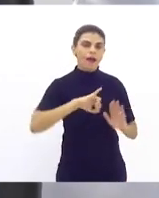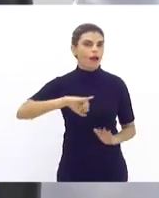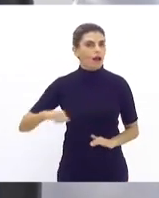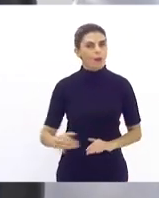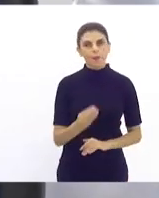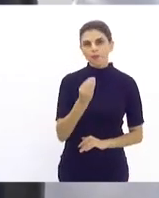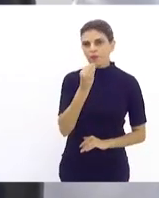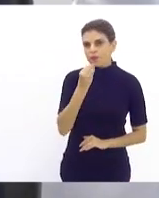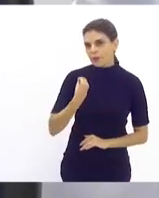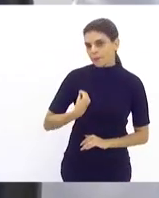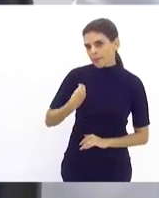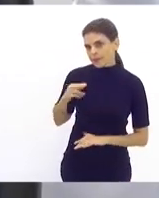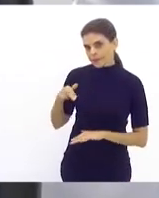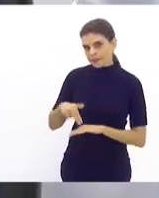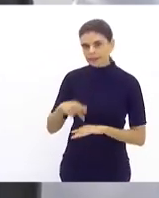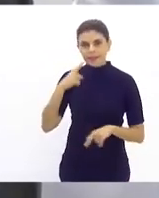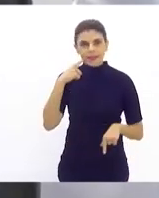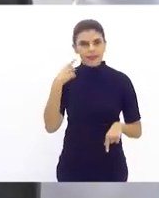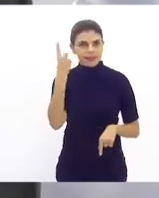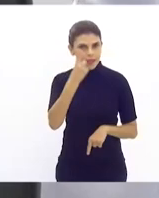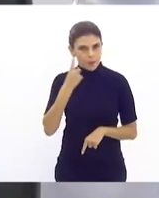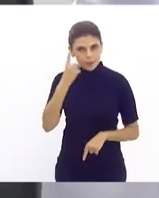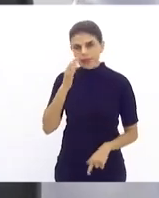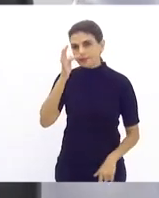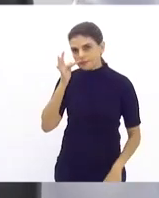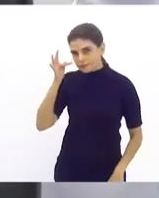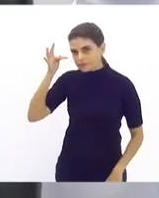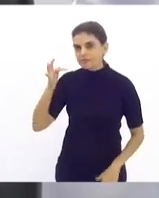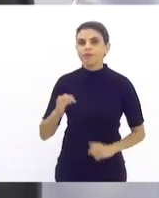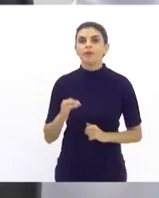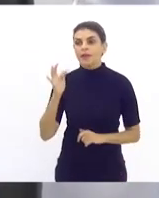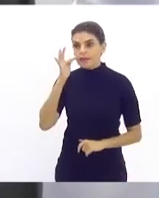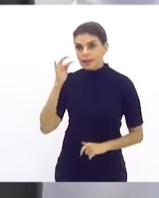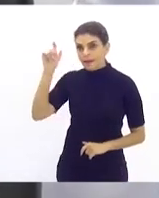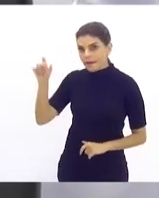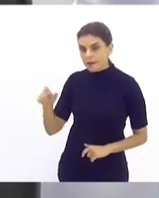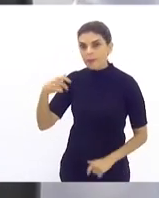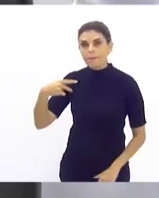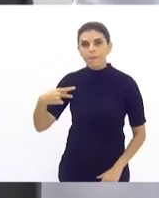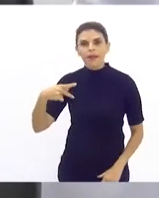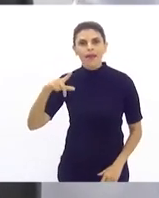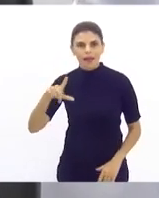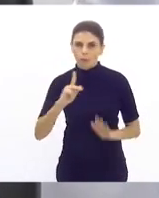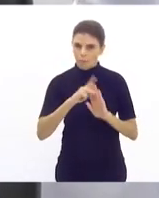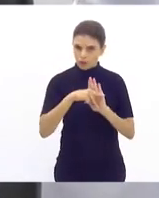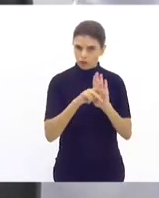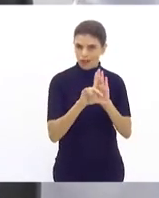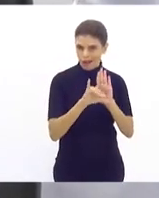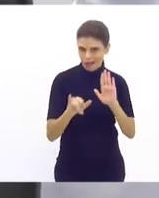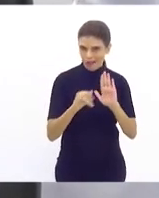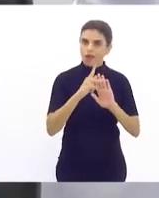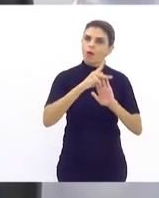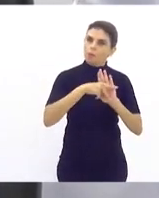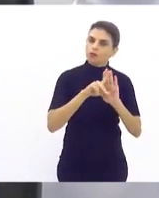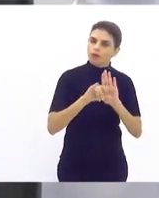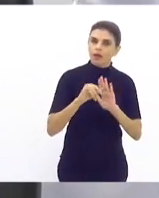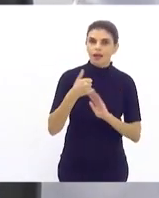presença do deputado Serafim, que é o PL número 1450